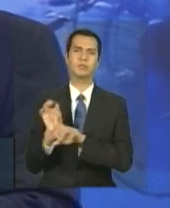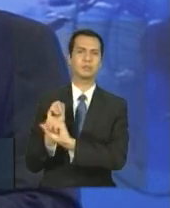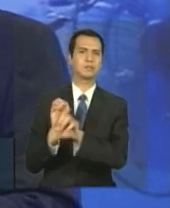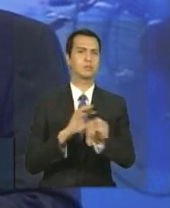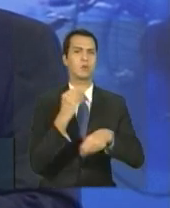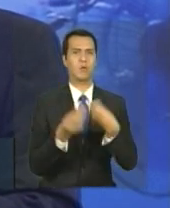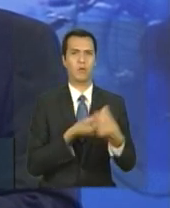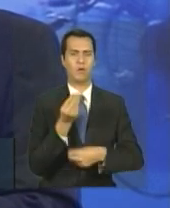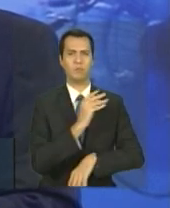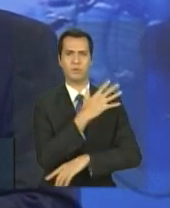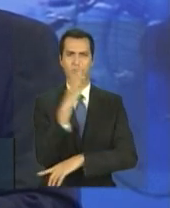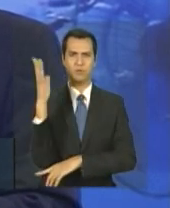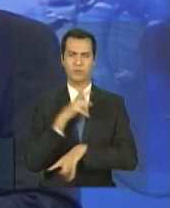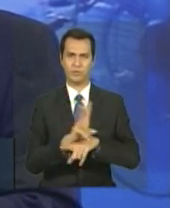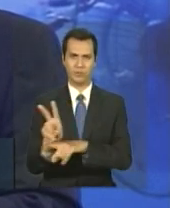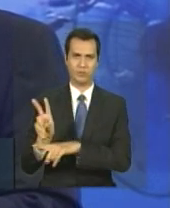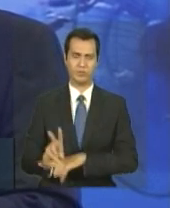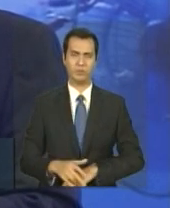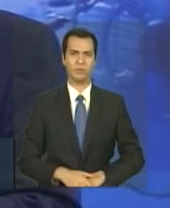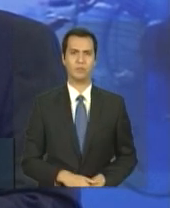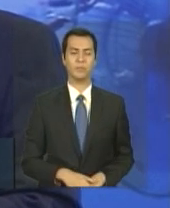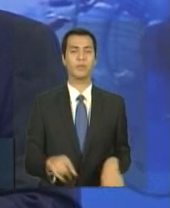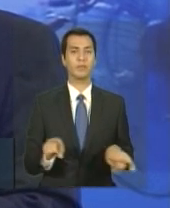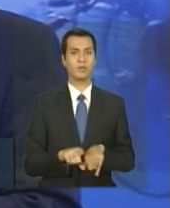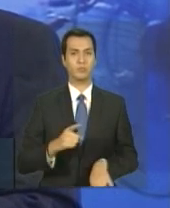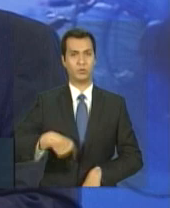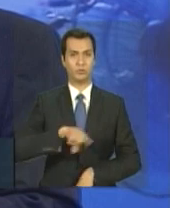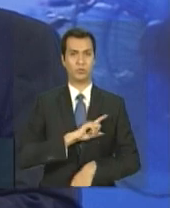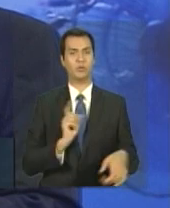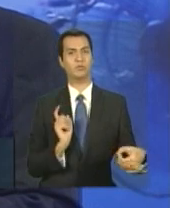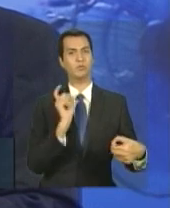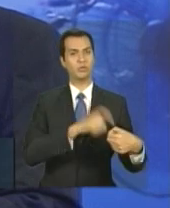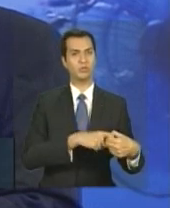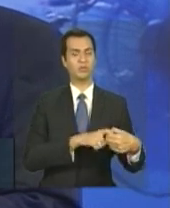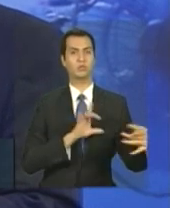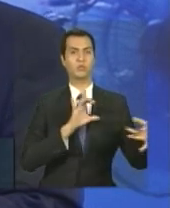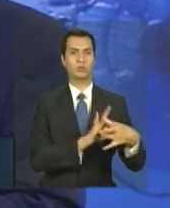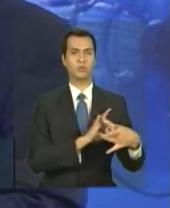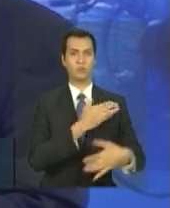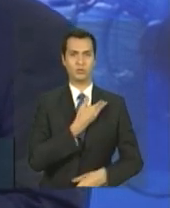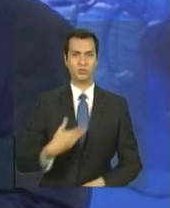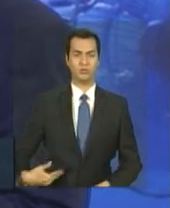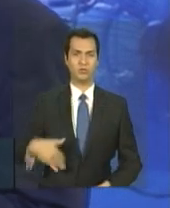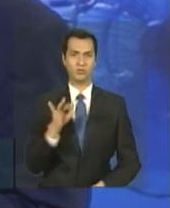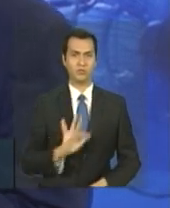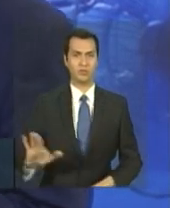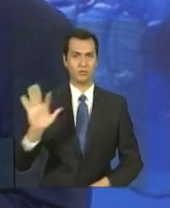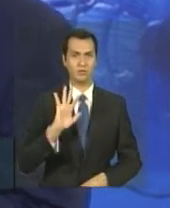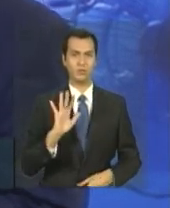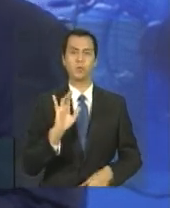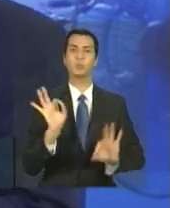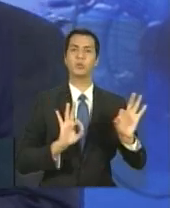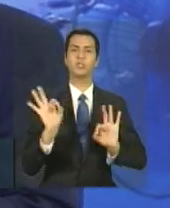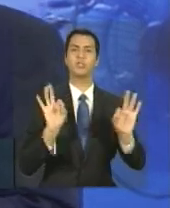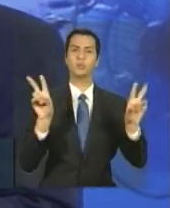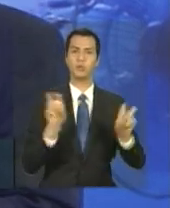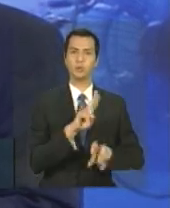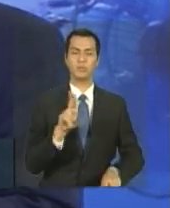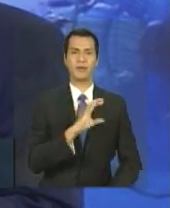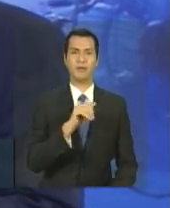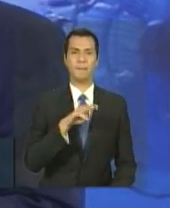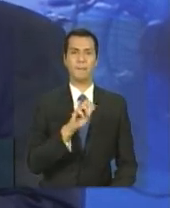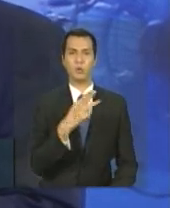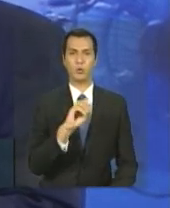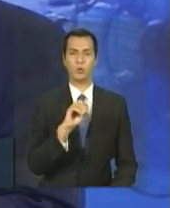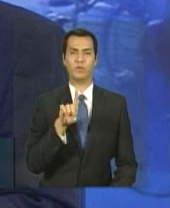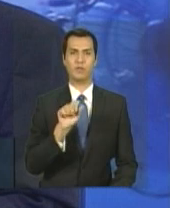ambiental. Temos a honra de ser parceiros do governo federal em projetos como o Caminho das Águas,